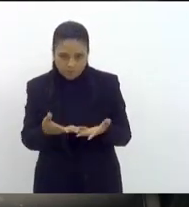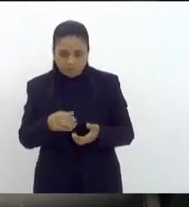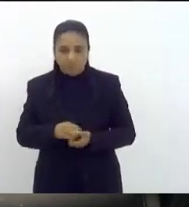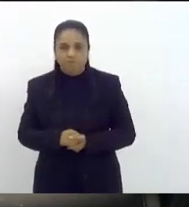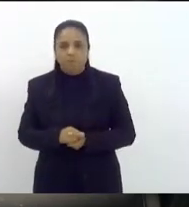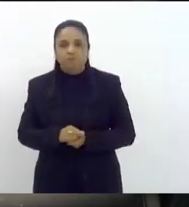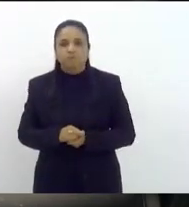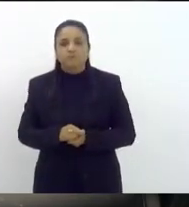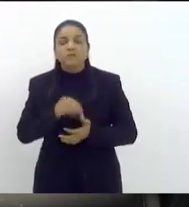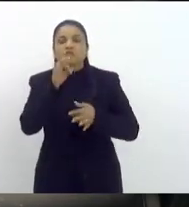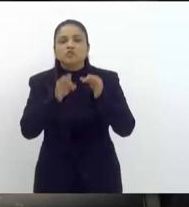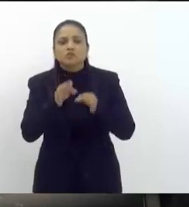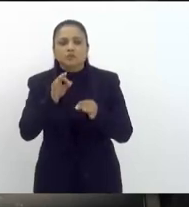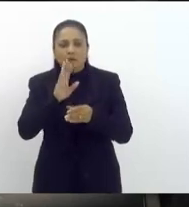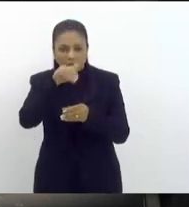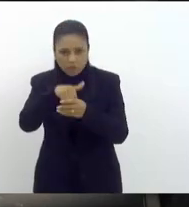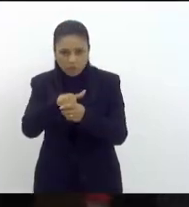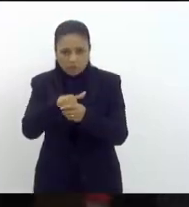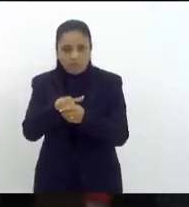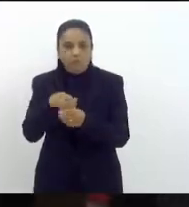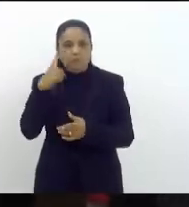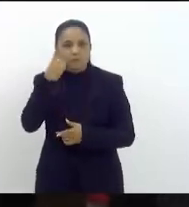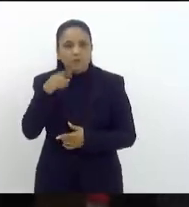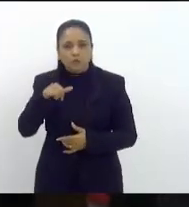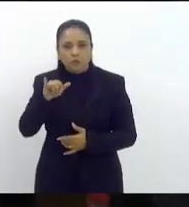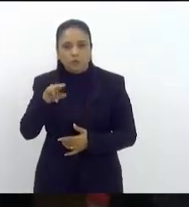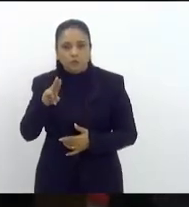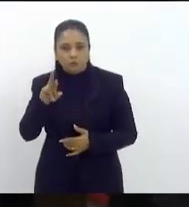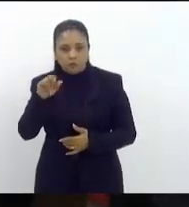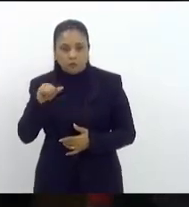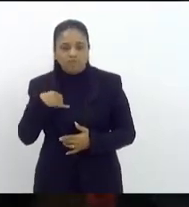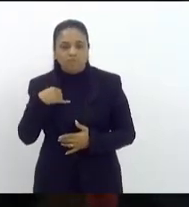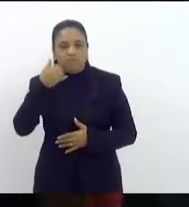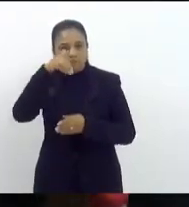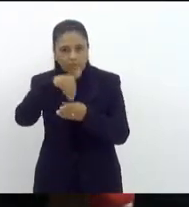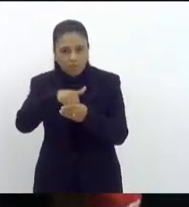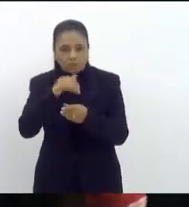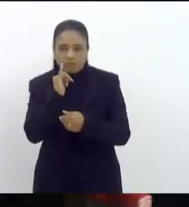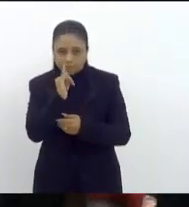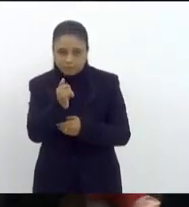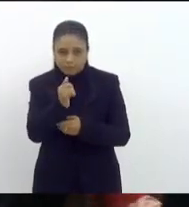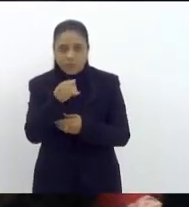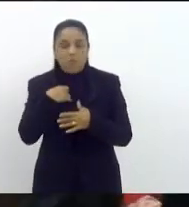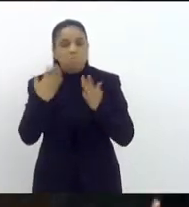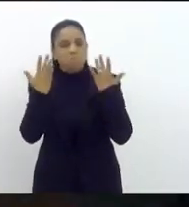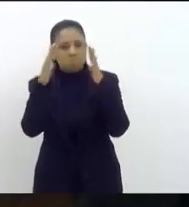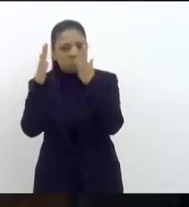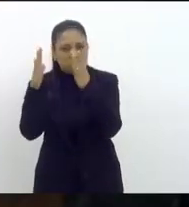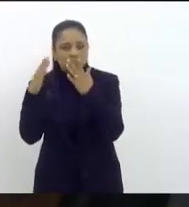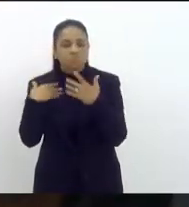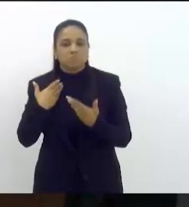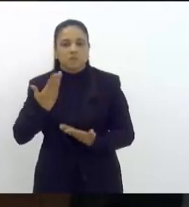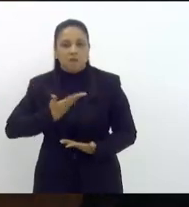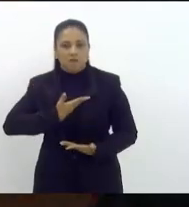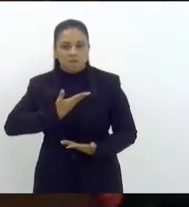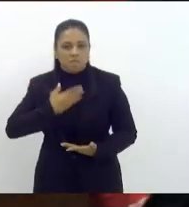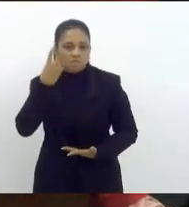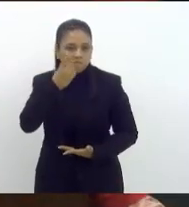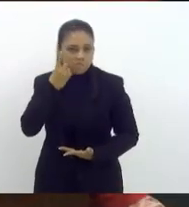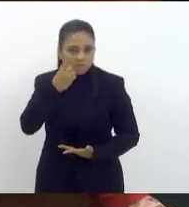para justificar seu presente por favor quero parabenizar a minha colega companheira